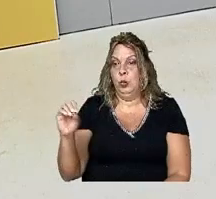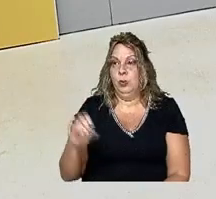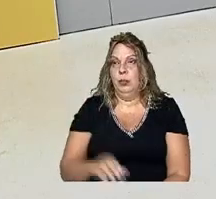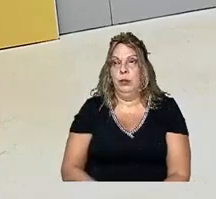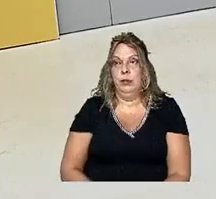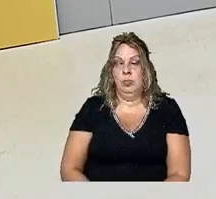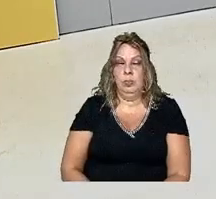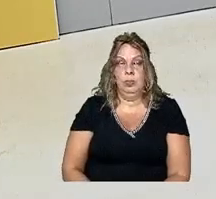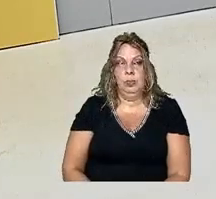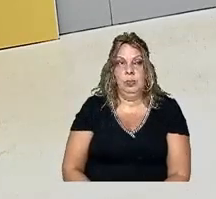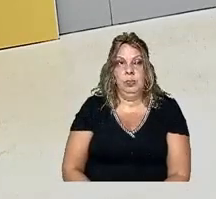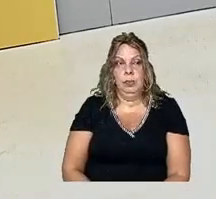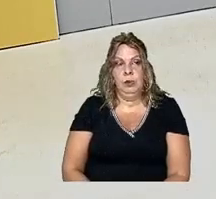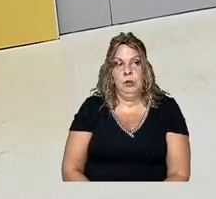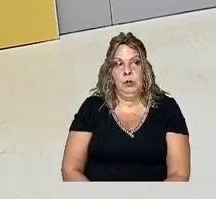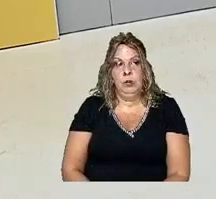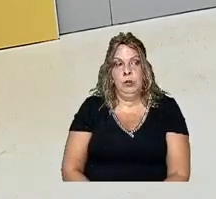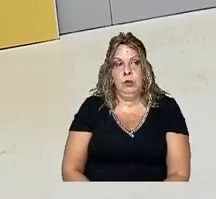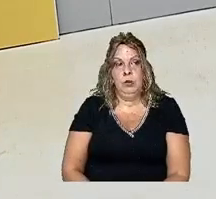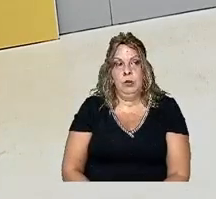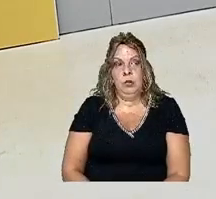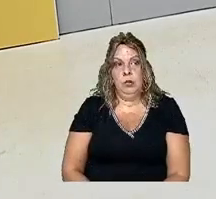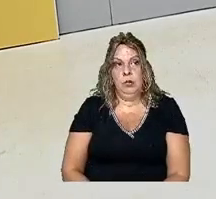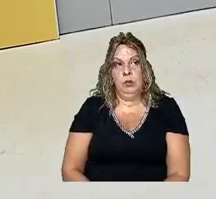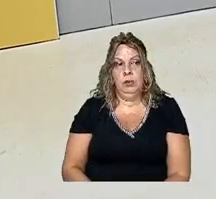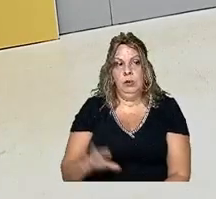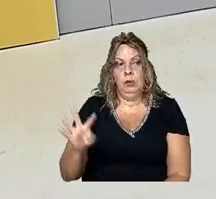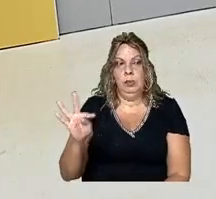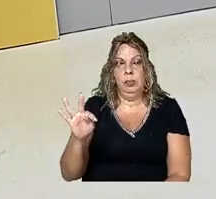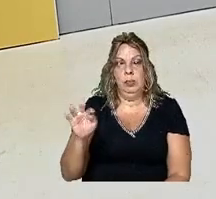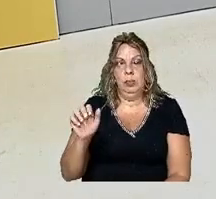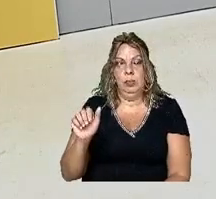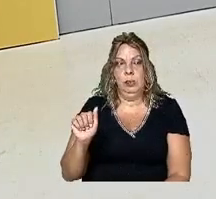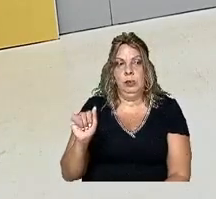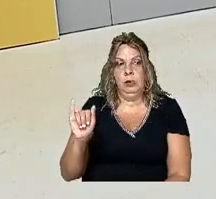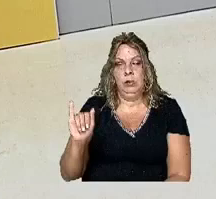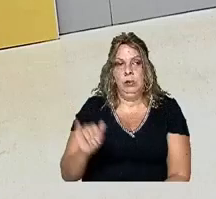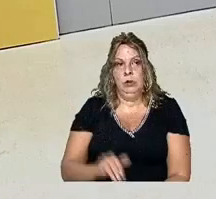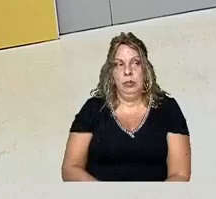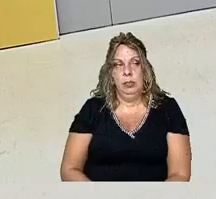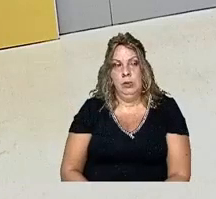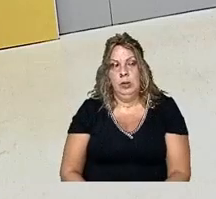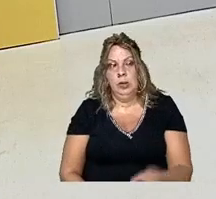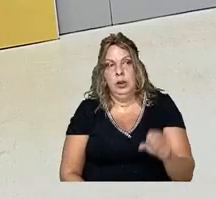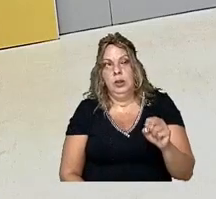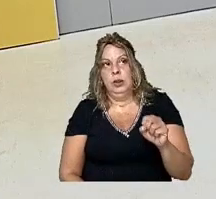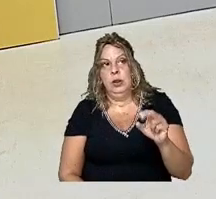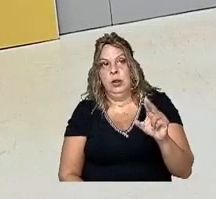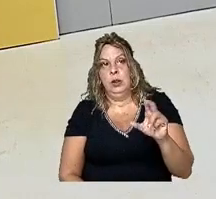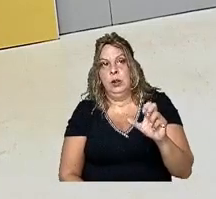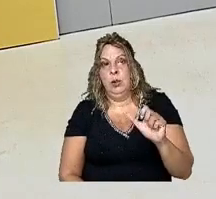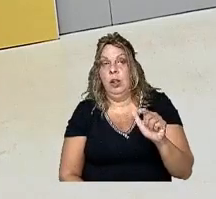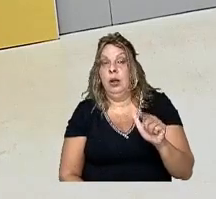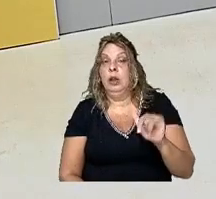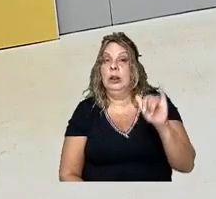acompanhando. Chama boa, Tairane, a Thay. Sueli Alves em Laranjeiras pedindo beijos pra ela e pra filha